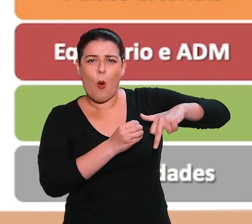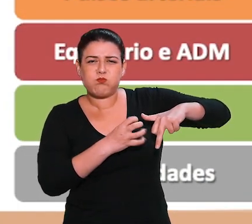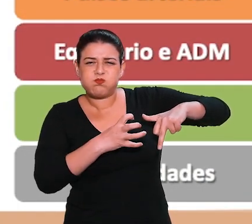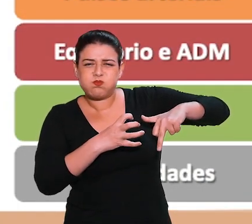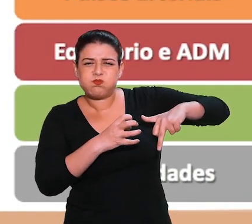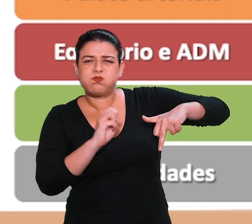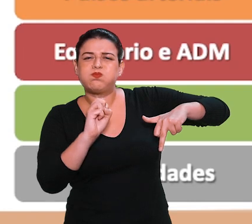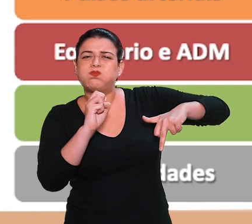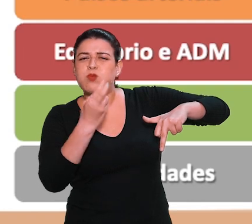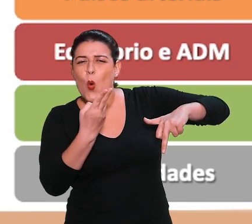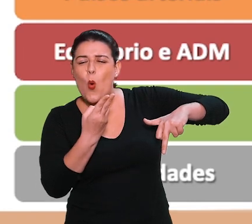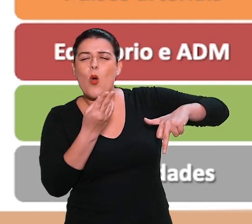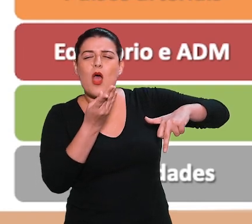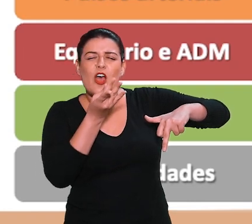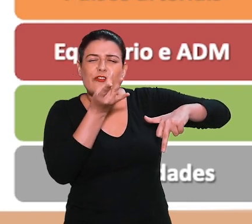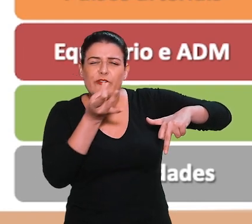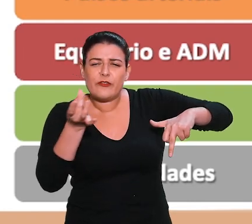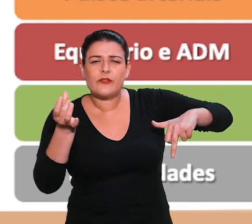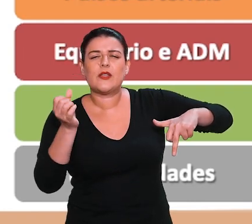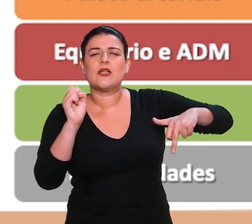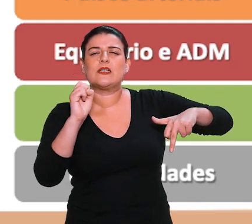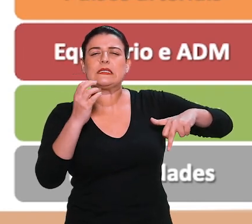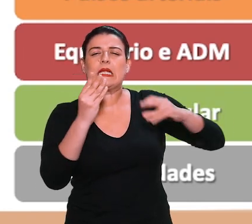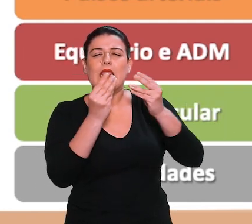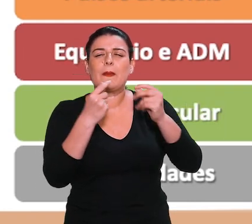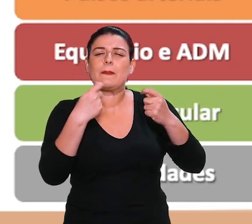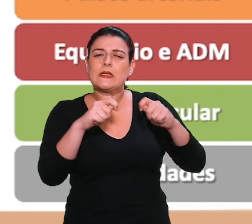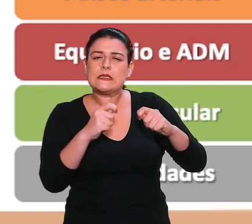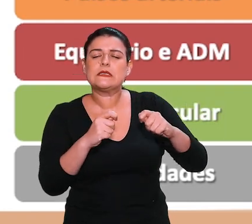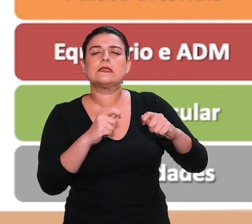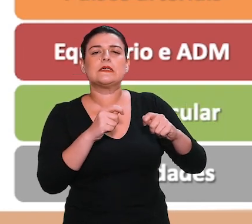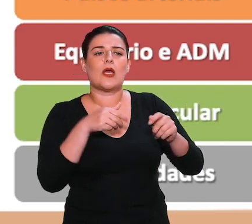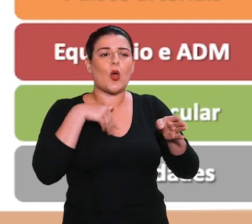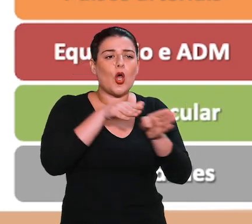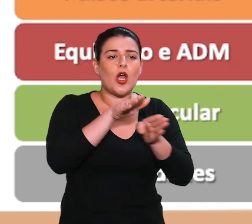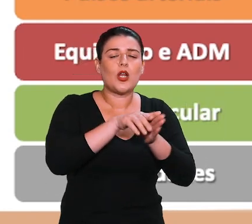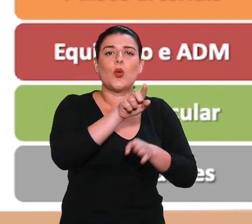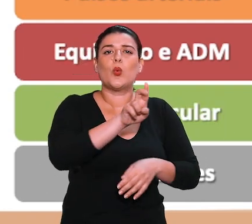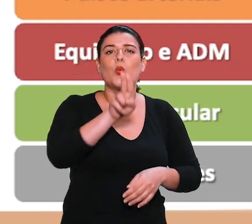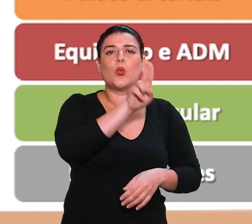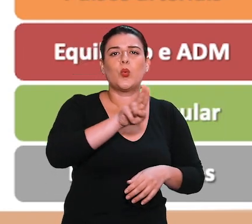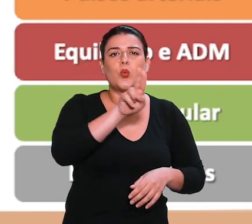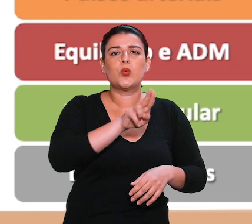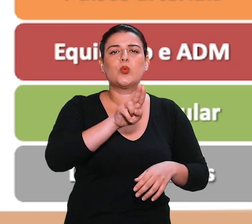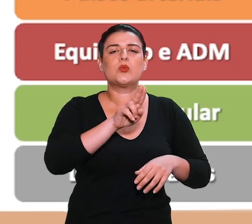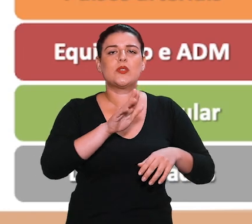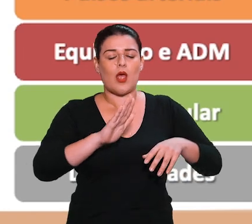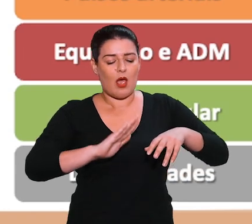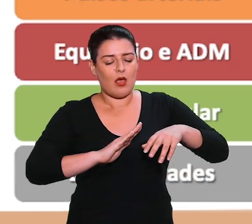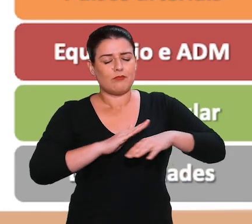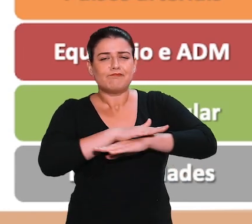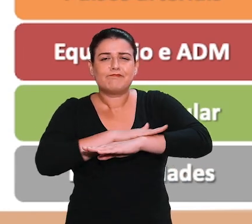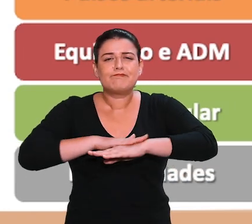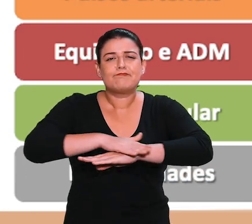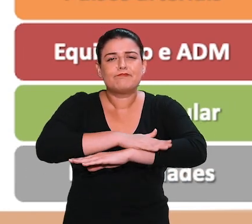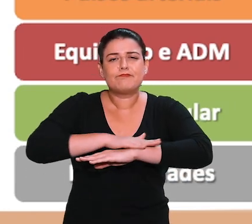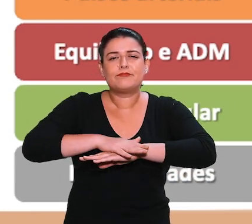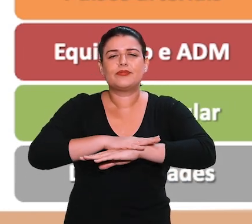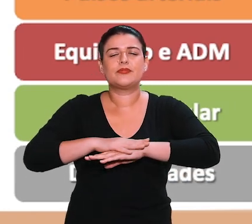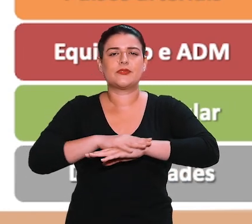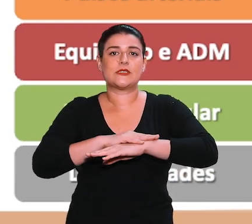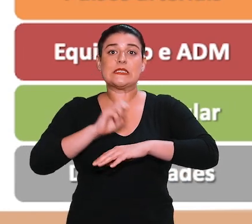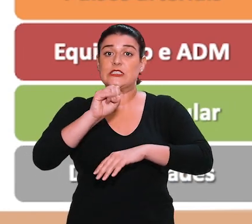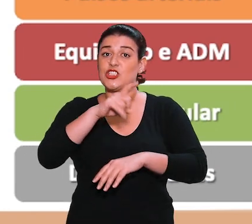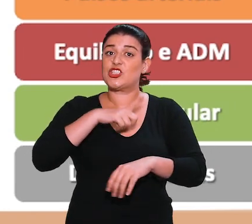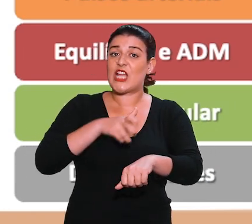que o normal, se ela está mais fina, se ela está desidratada, e recomendar ao paciente o uso de cremes hidratantes caso ele não tenha